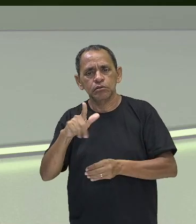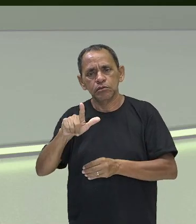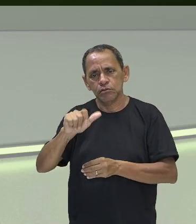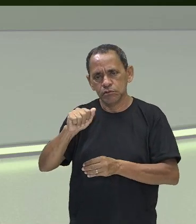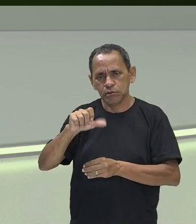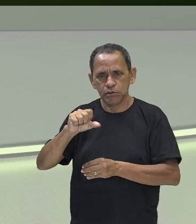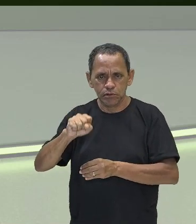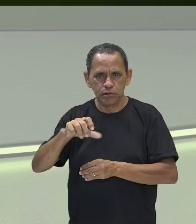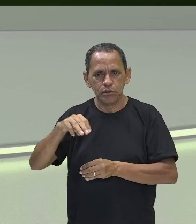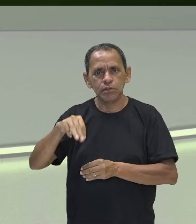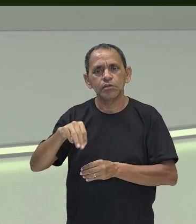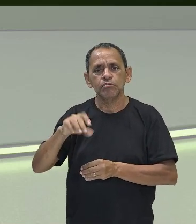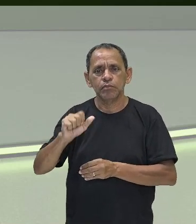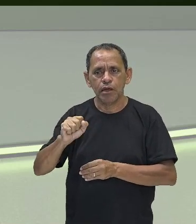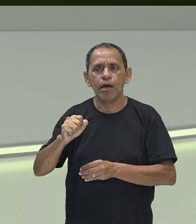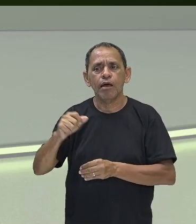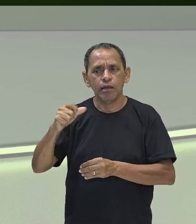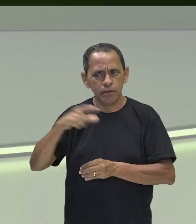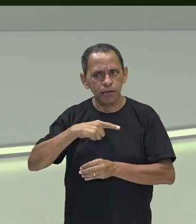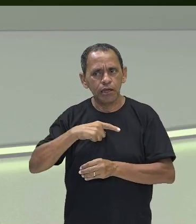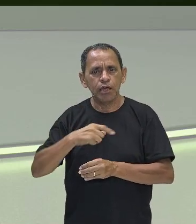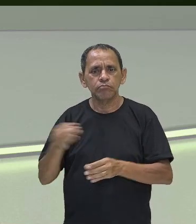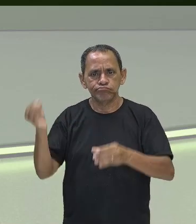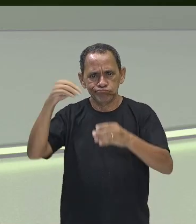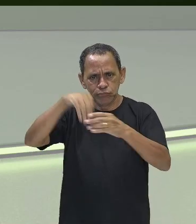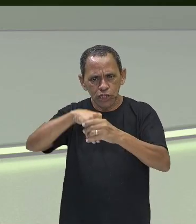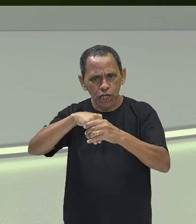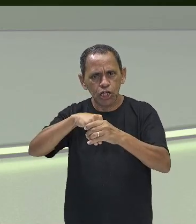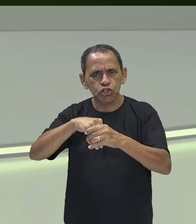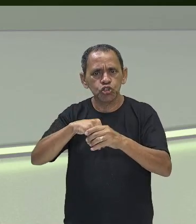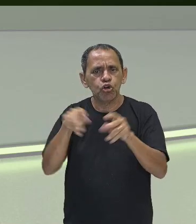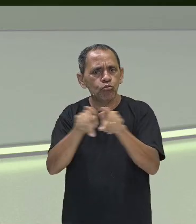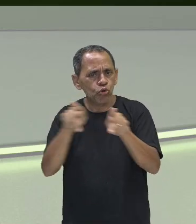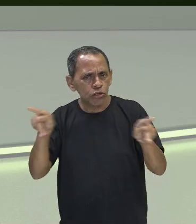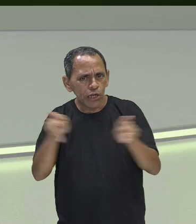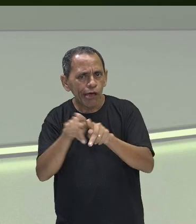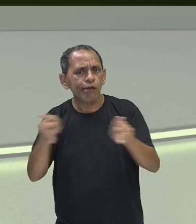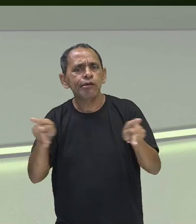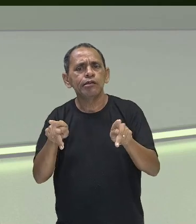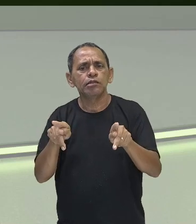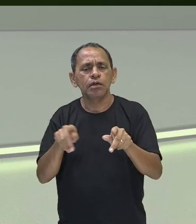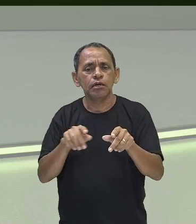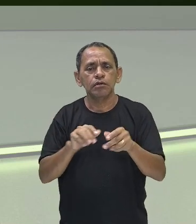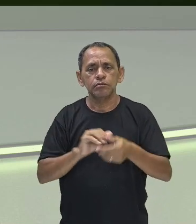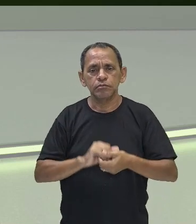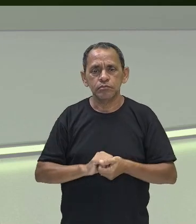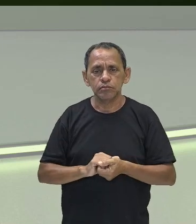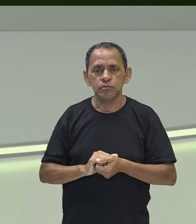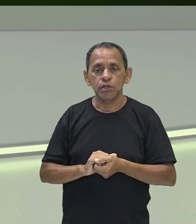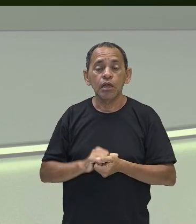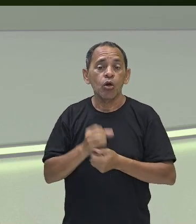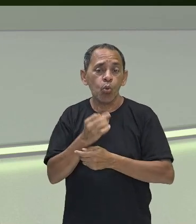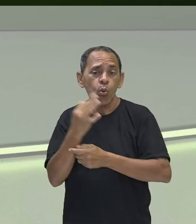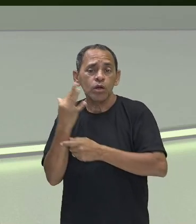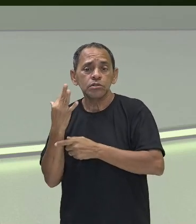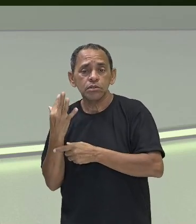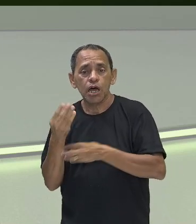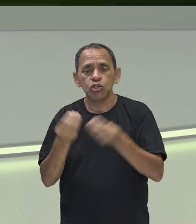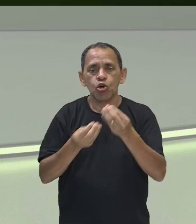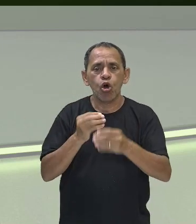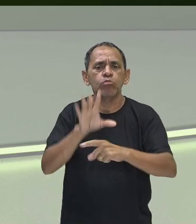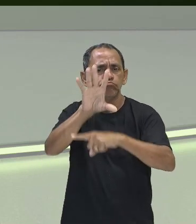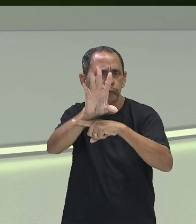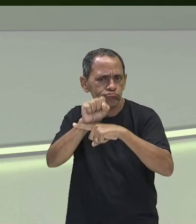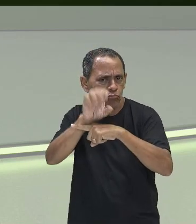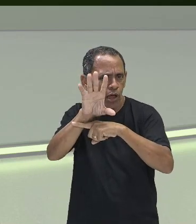teremos proteínas, cerca de 8%, e todo o restante, né, a quantidade ali, sais